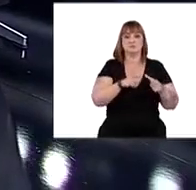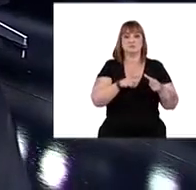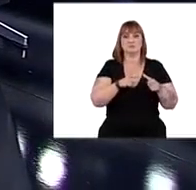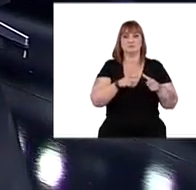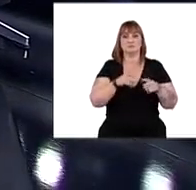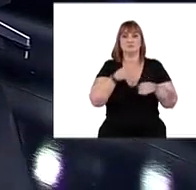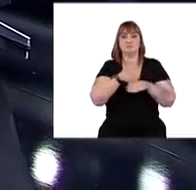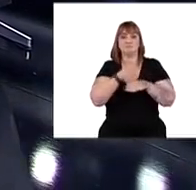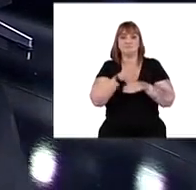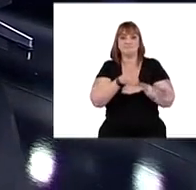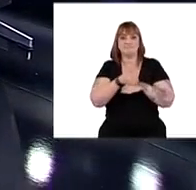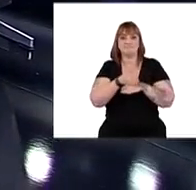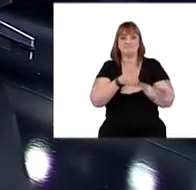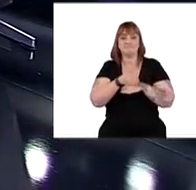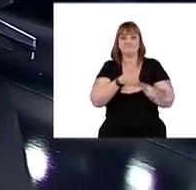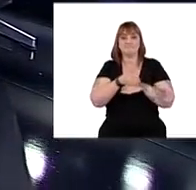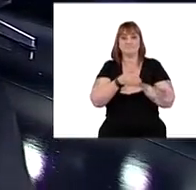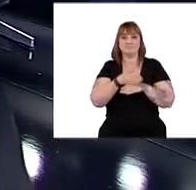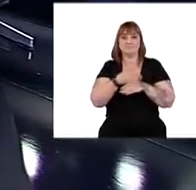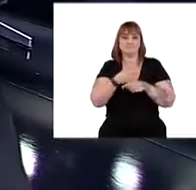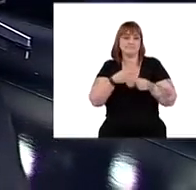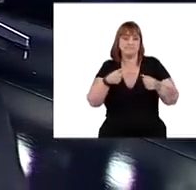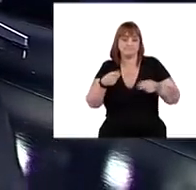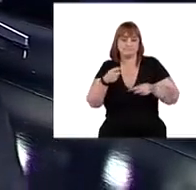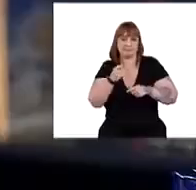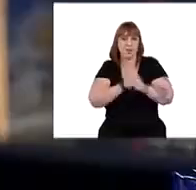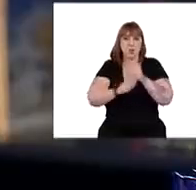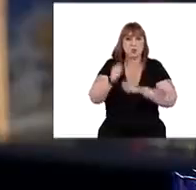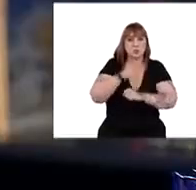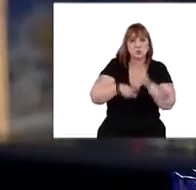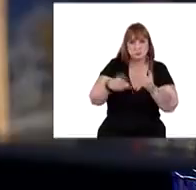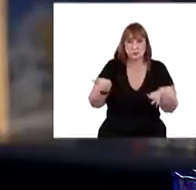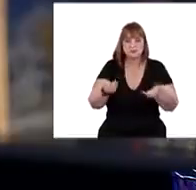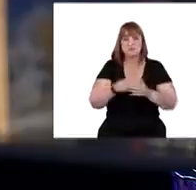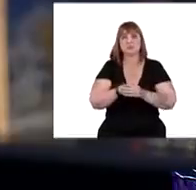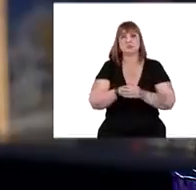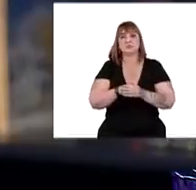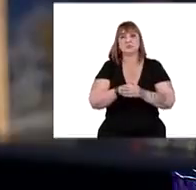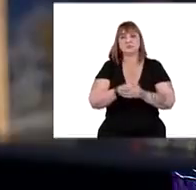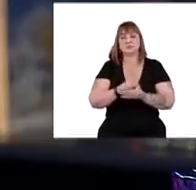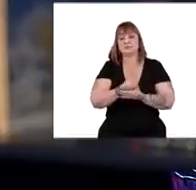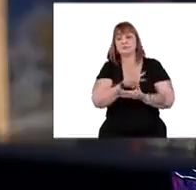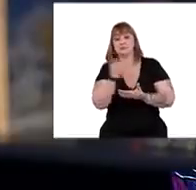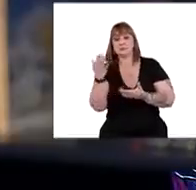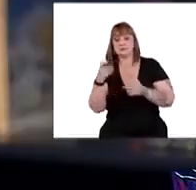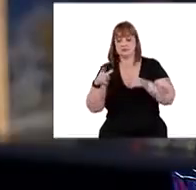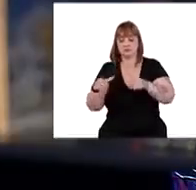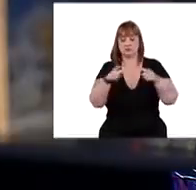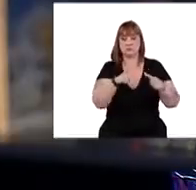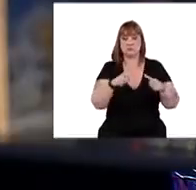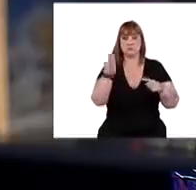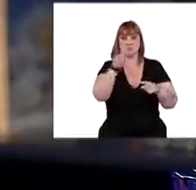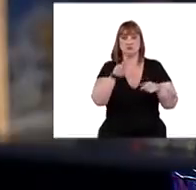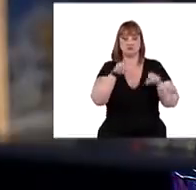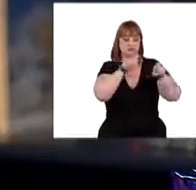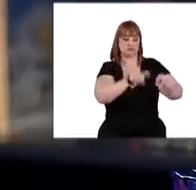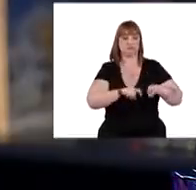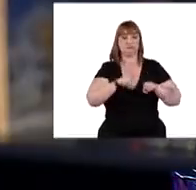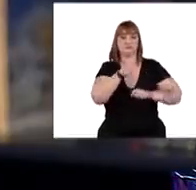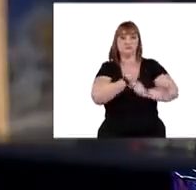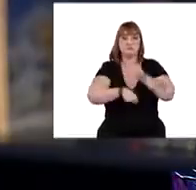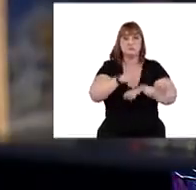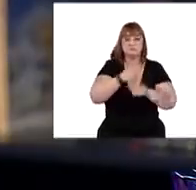atividades econômicas? Olha, muitas das áreas que são ocupadas hoje pelo agronegócio, né,